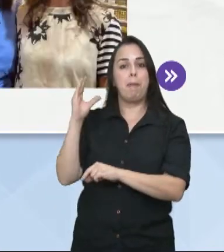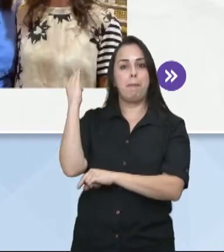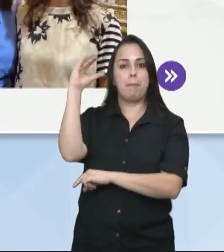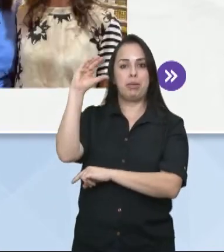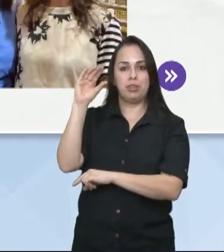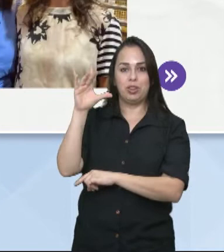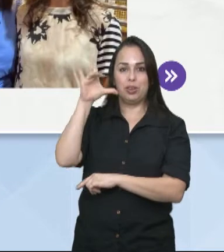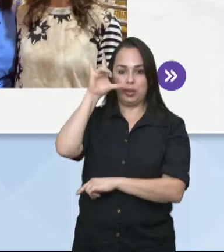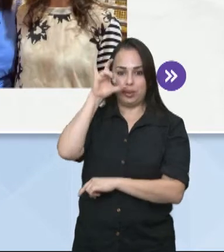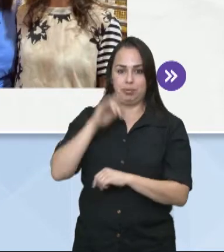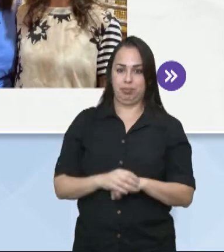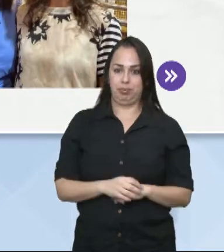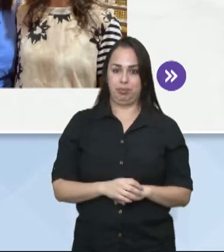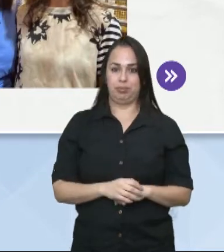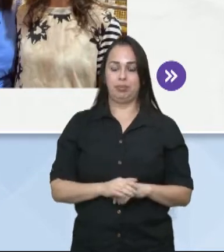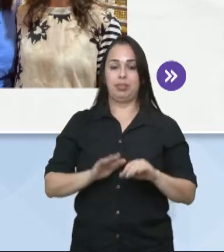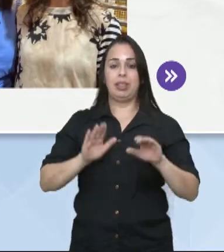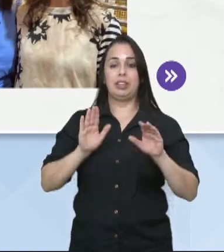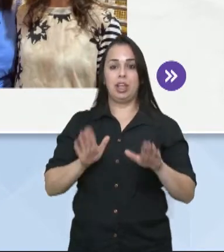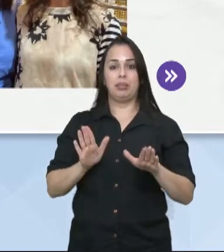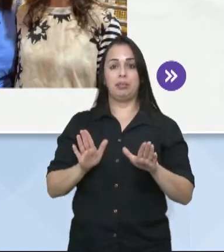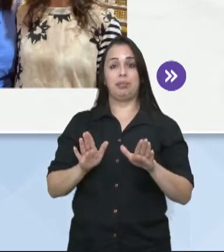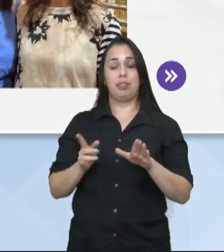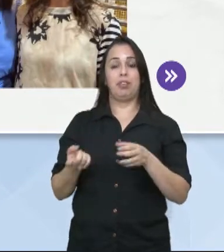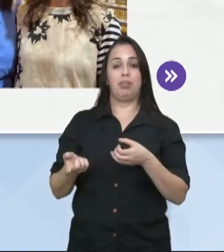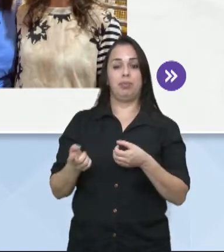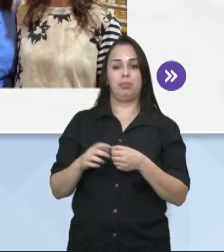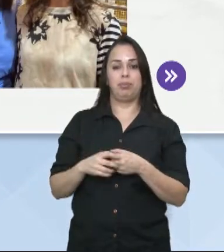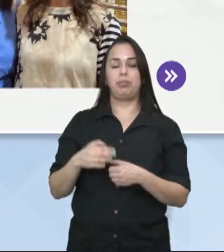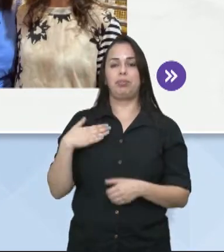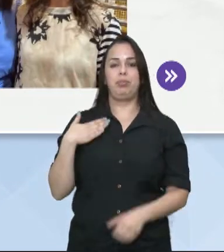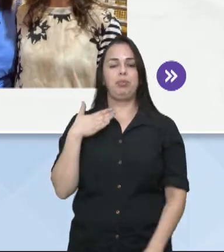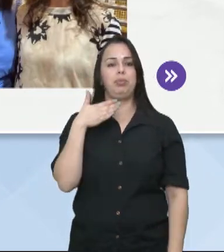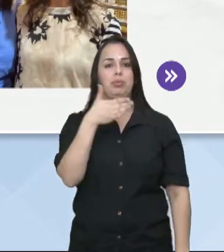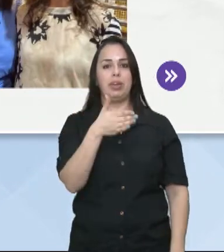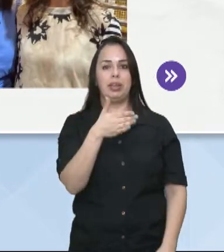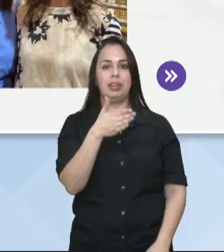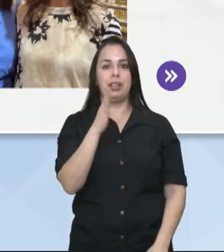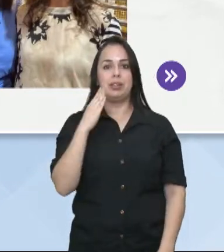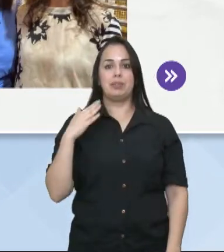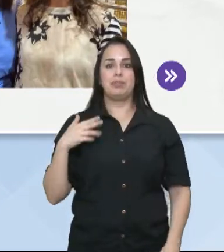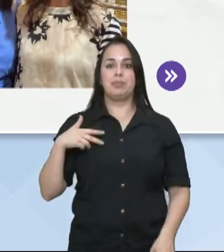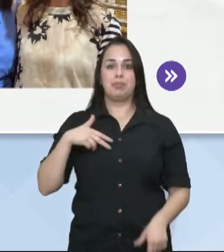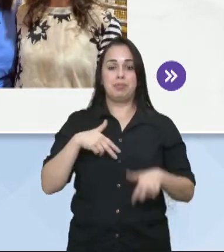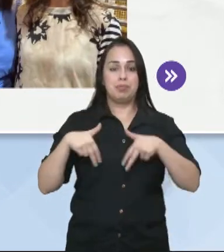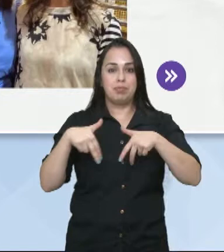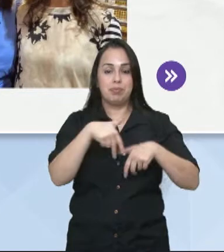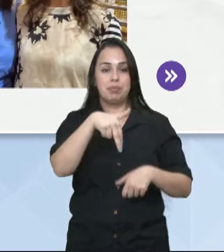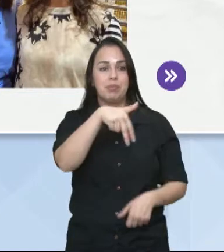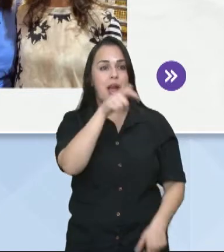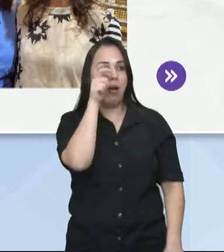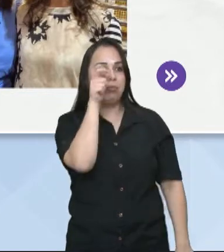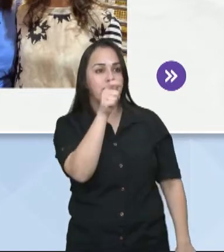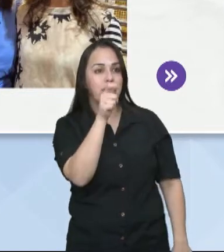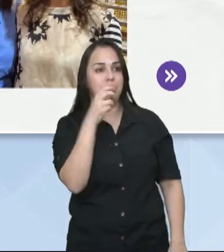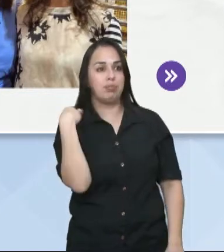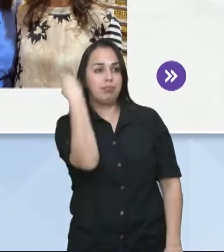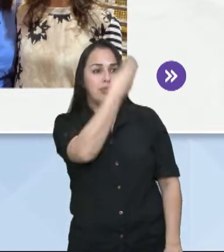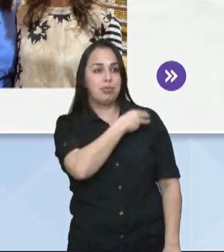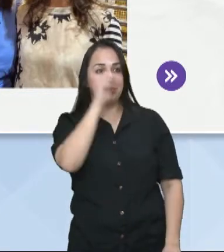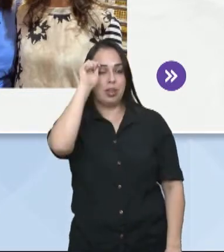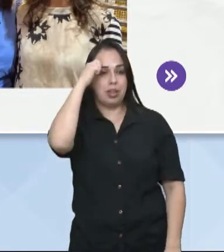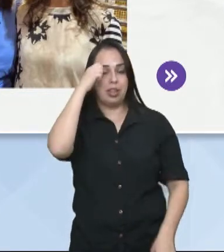próxima. Aqui, já na caminhada que fomos até a Santa, aqui acompanhada também pelo Padre Zé,